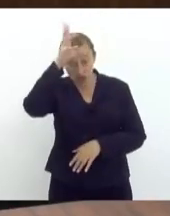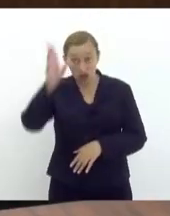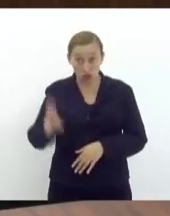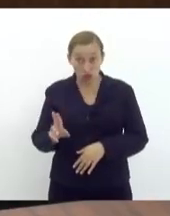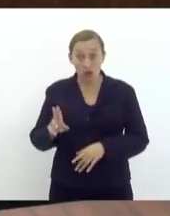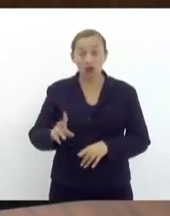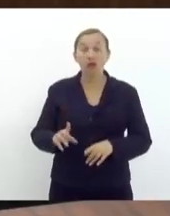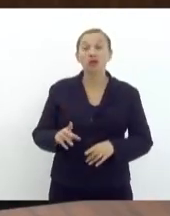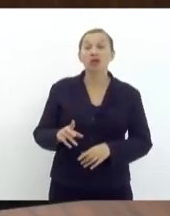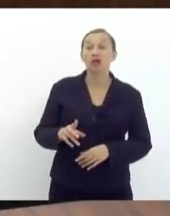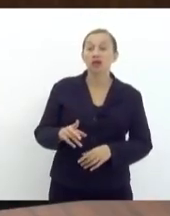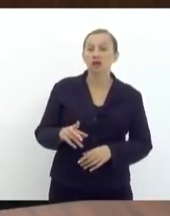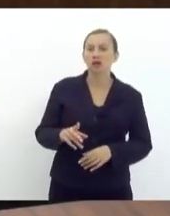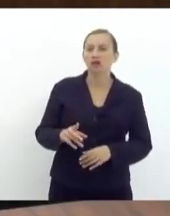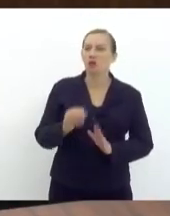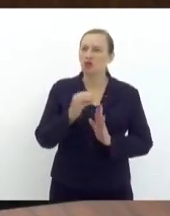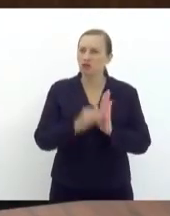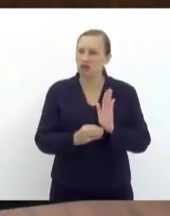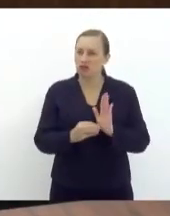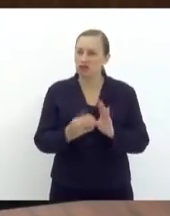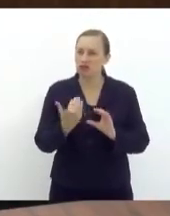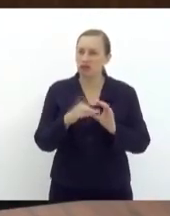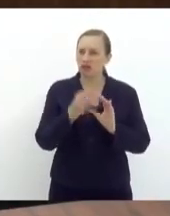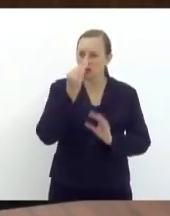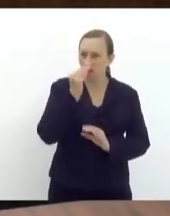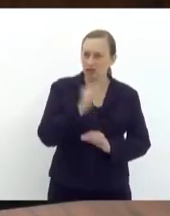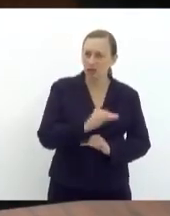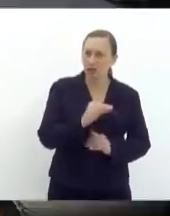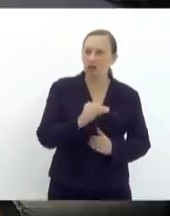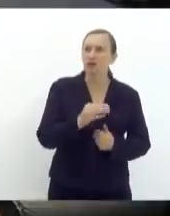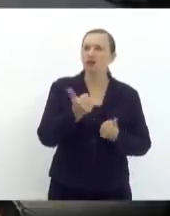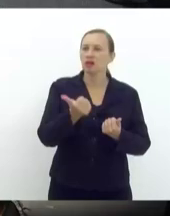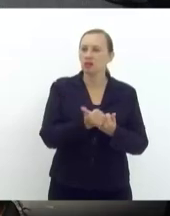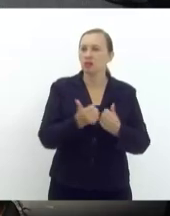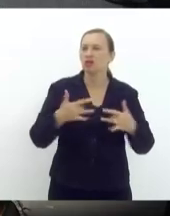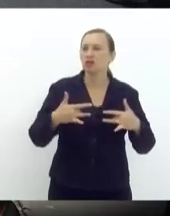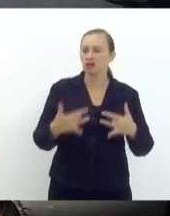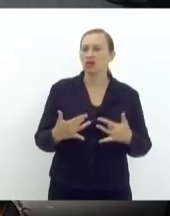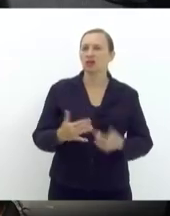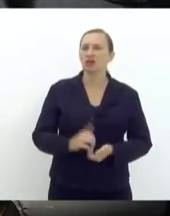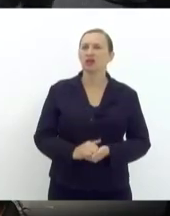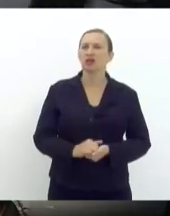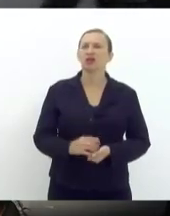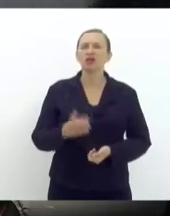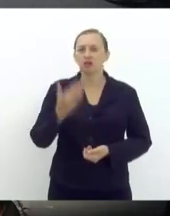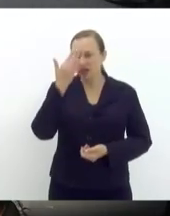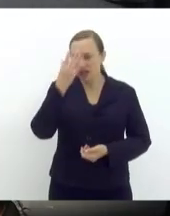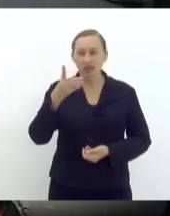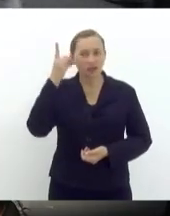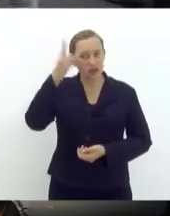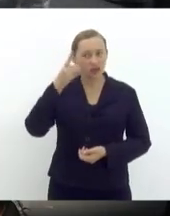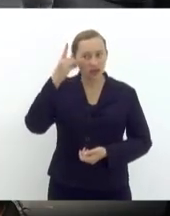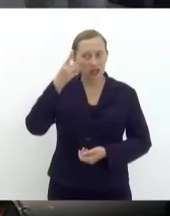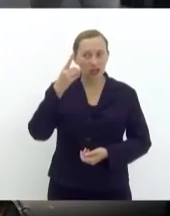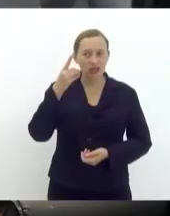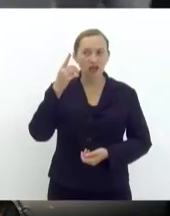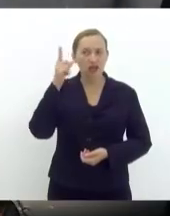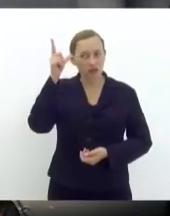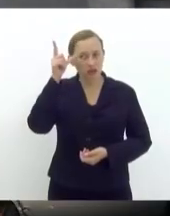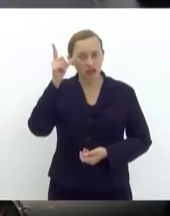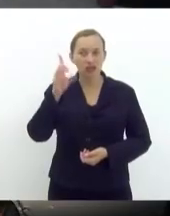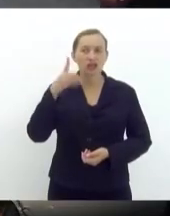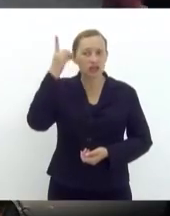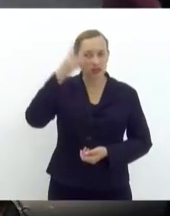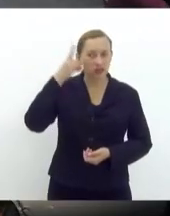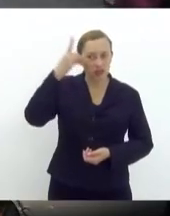faça emoção de refúgio que amanhã eu vou colher essas coisas aqui no plenário Tá bom obrigado deputada Lucinha deputada Érica ataque morto em seguida